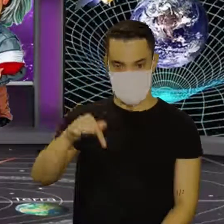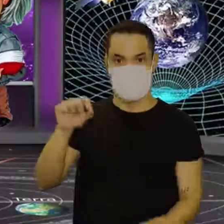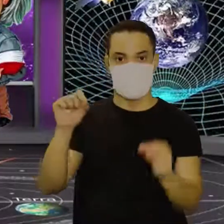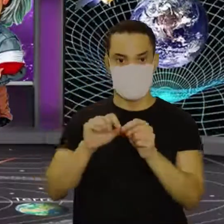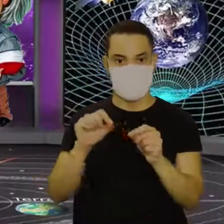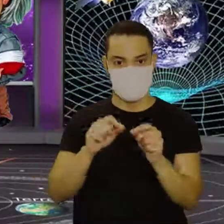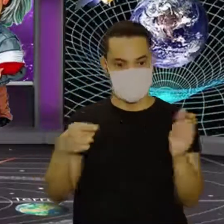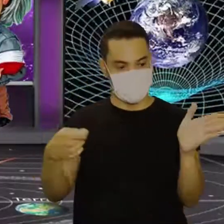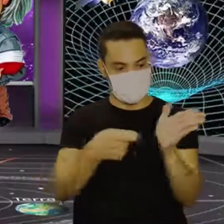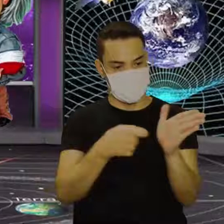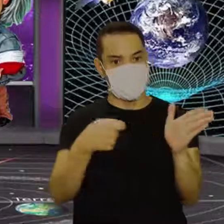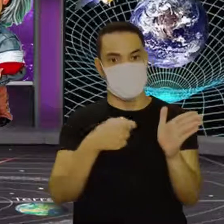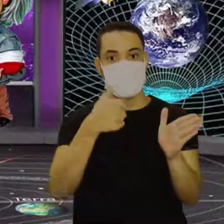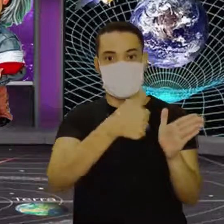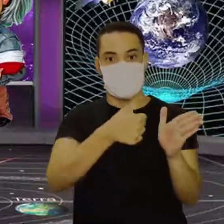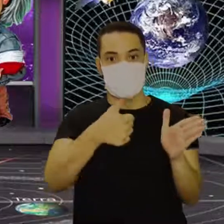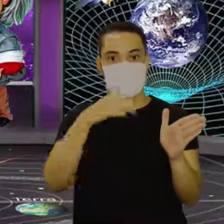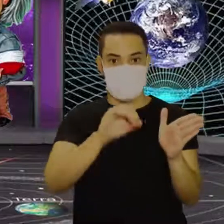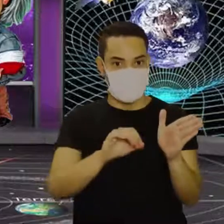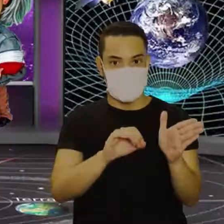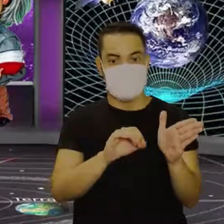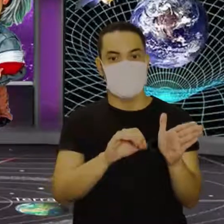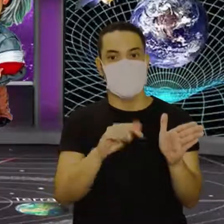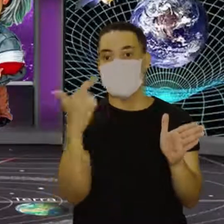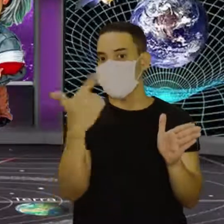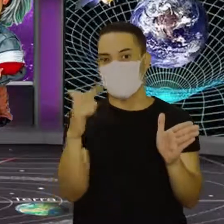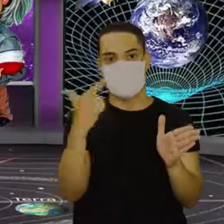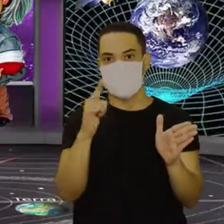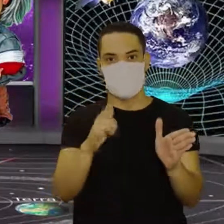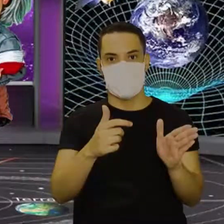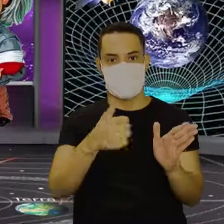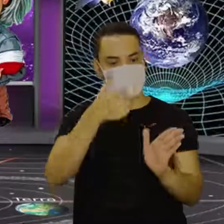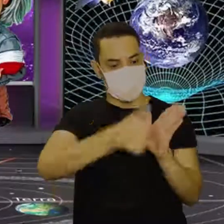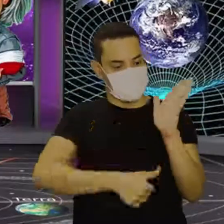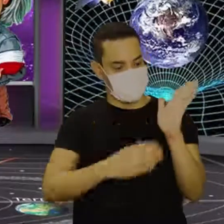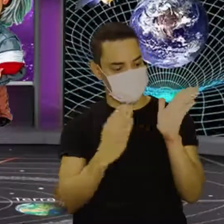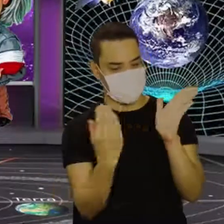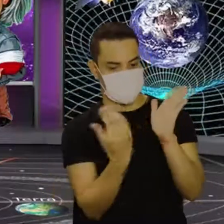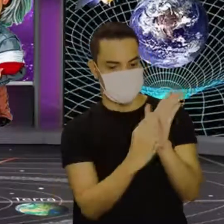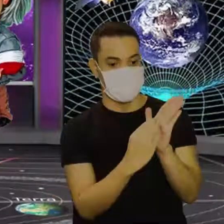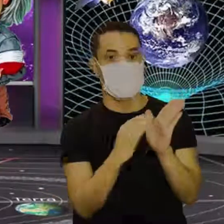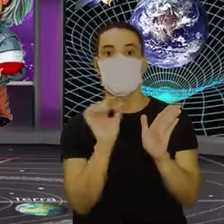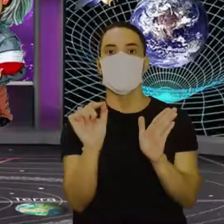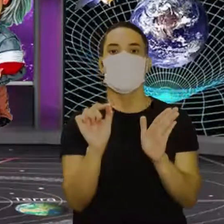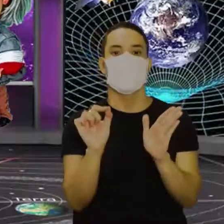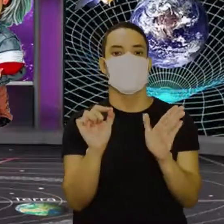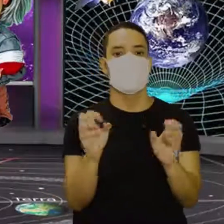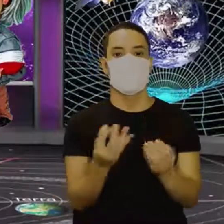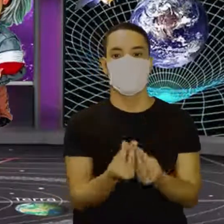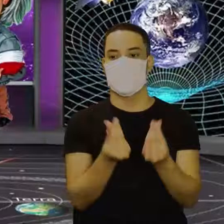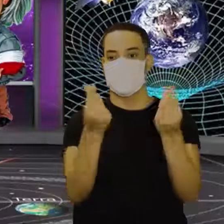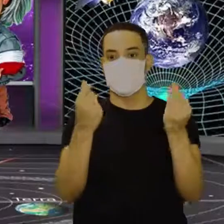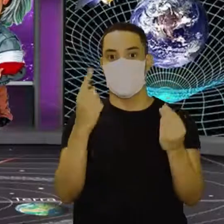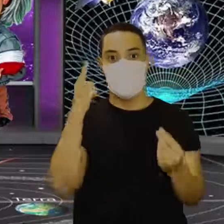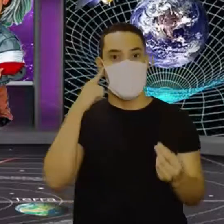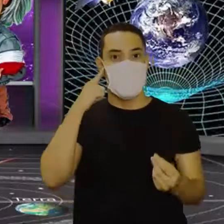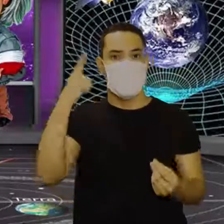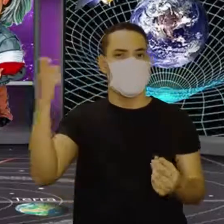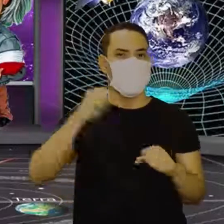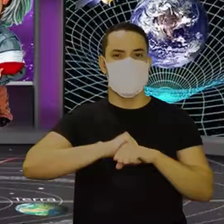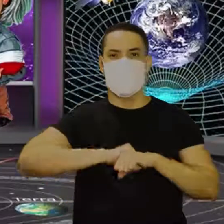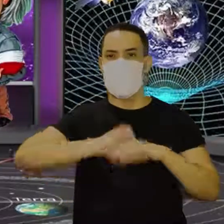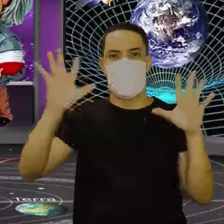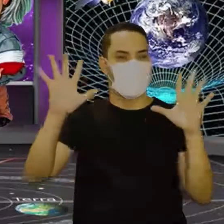caixa 110, não tinha no local uma identificação, ele acabou queimando. Só fez aquele barulho